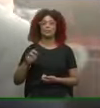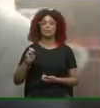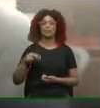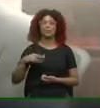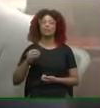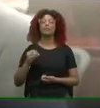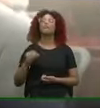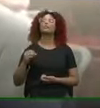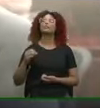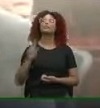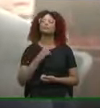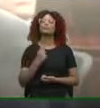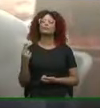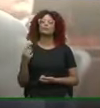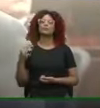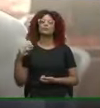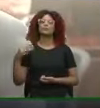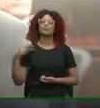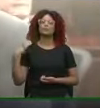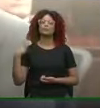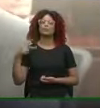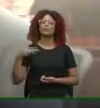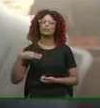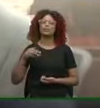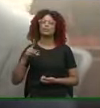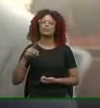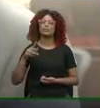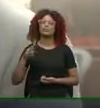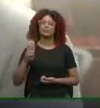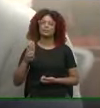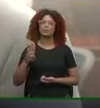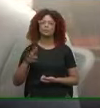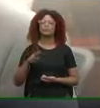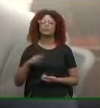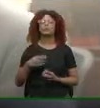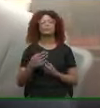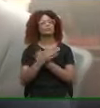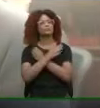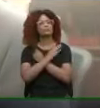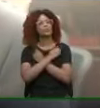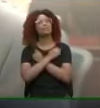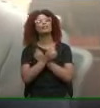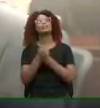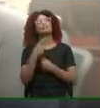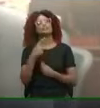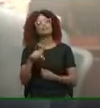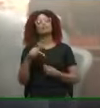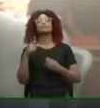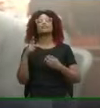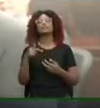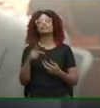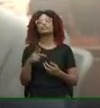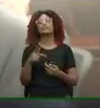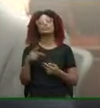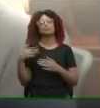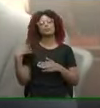MDB, vou deixar um abraço a ti pela tua caminhada, pelo que tu representa para esse